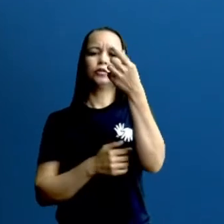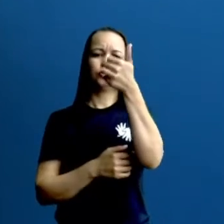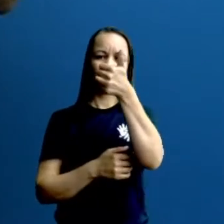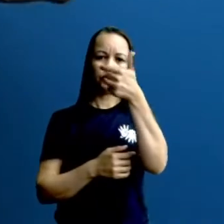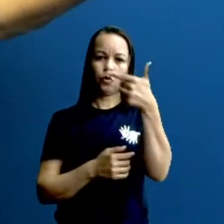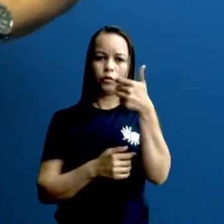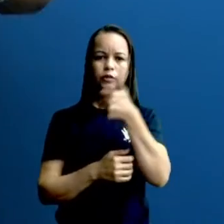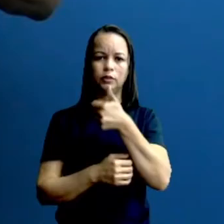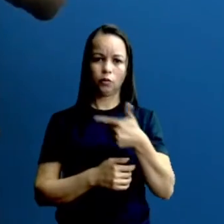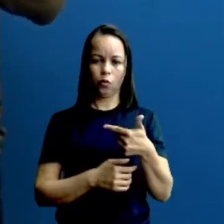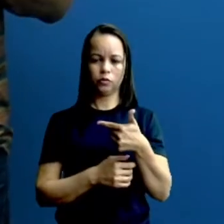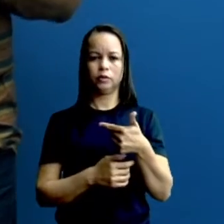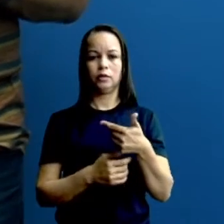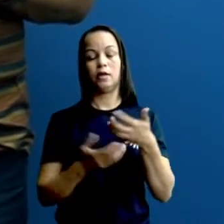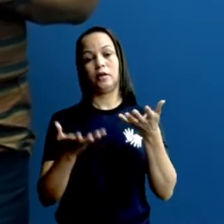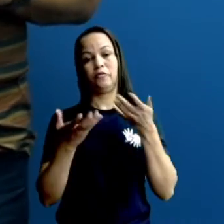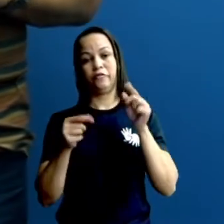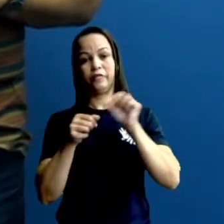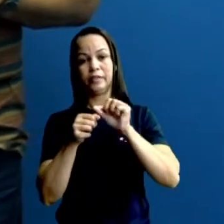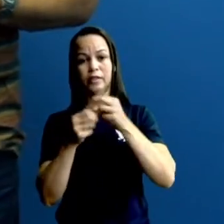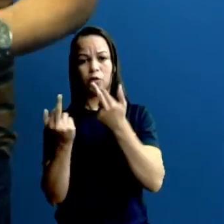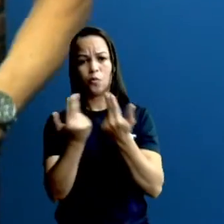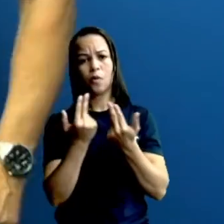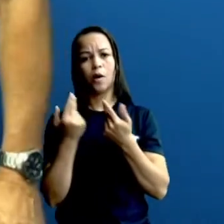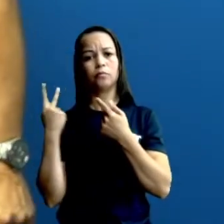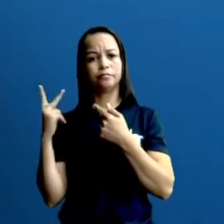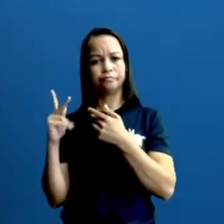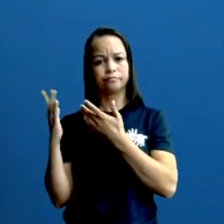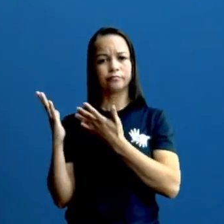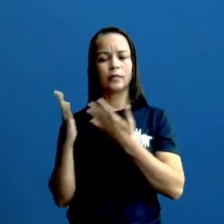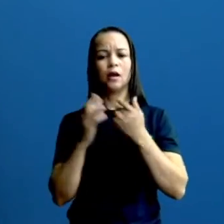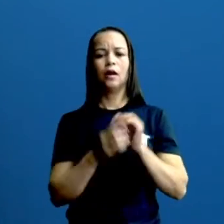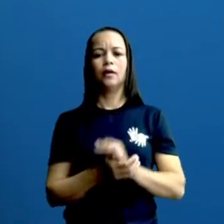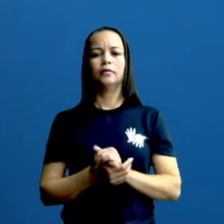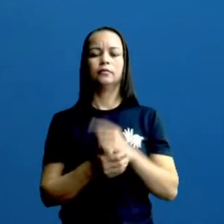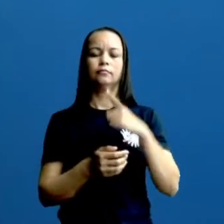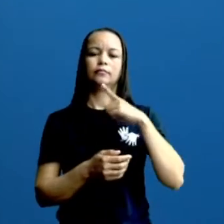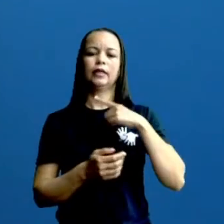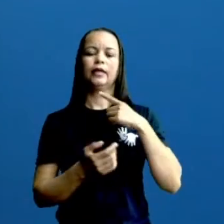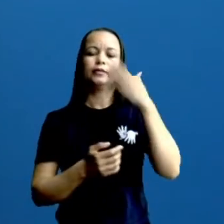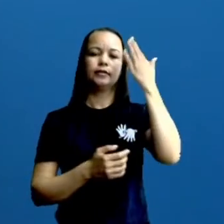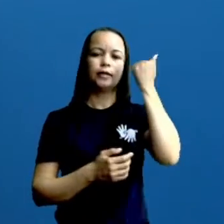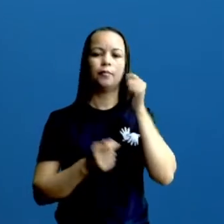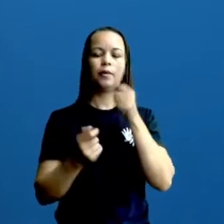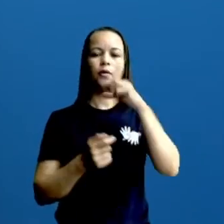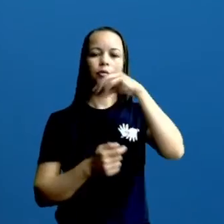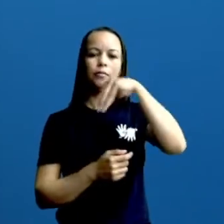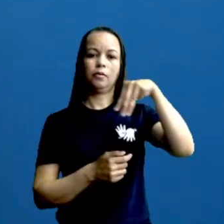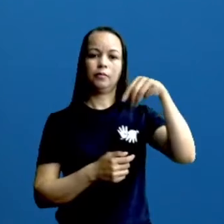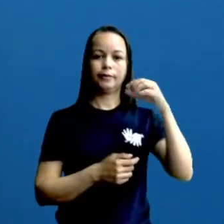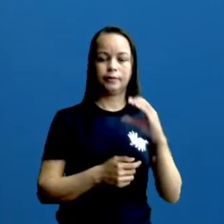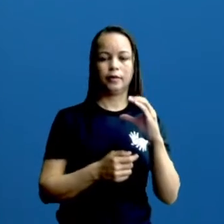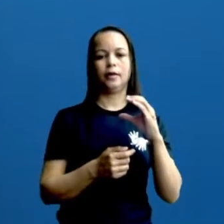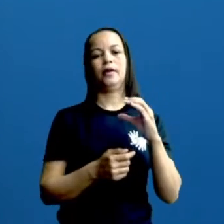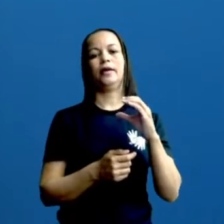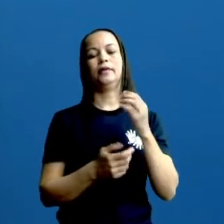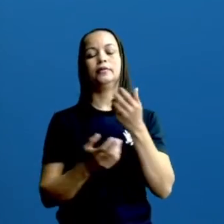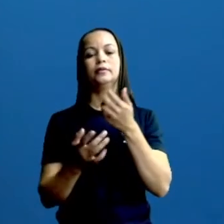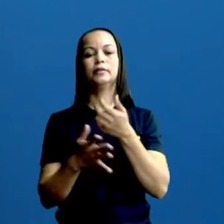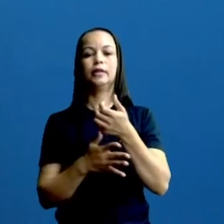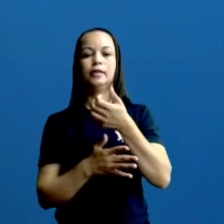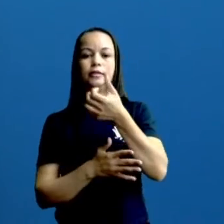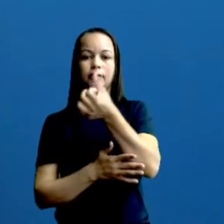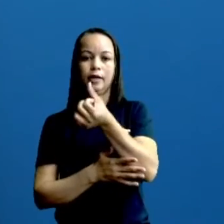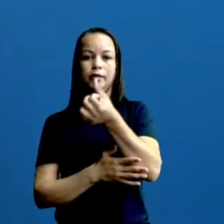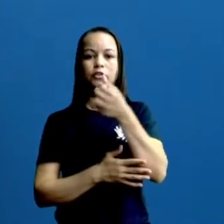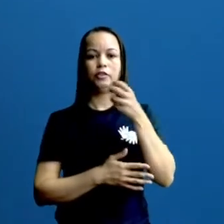e 12. Então, aqui eu tenho que fazer a mesma coisa. Eu tenho que saber o mínimo múltiplo comum entre 6 e 15,